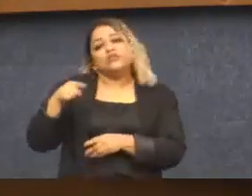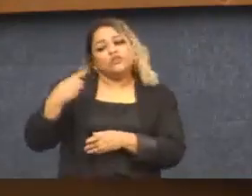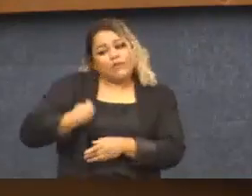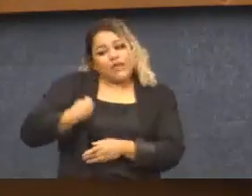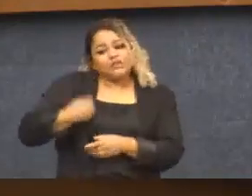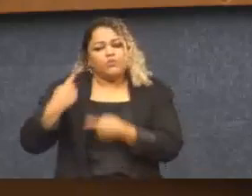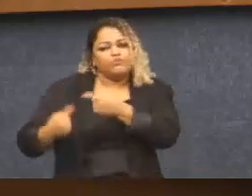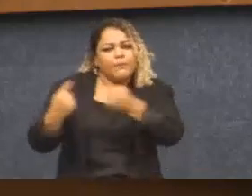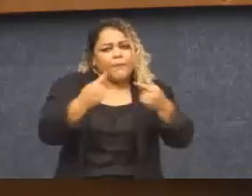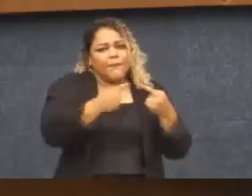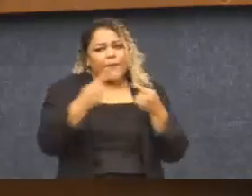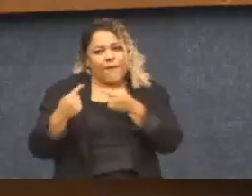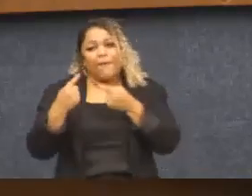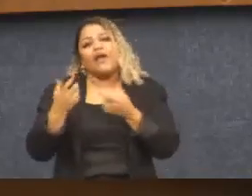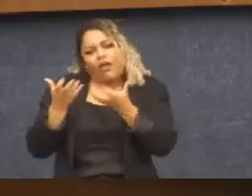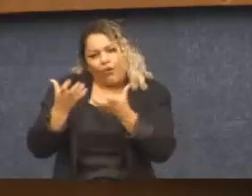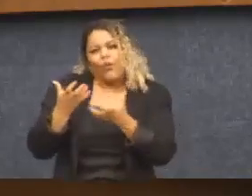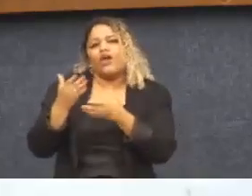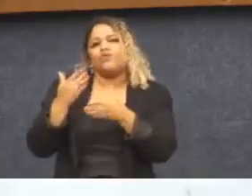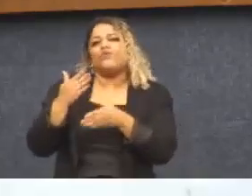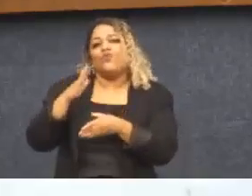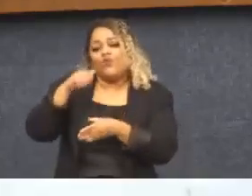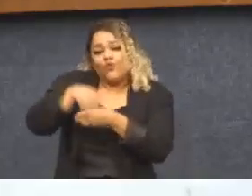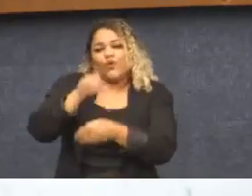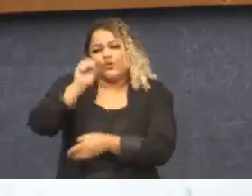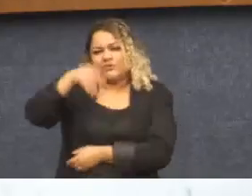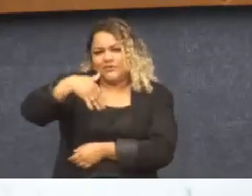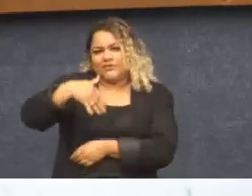debate. Encaminhar o voto, sim.